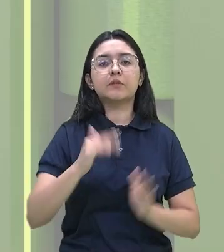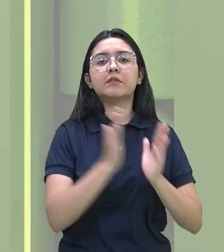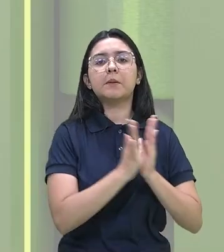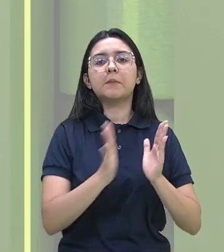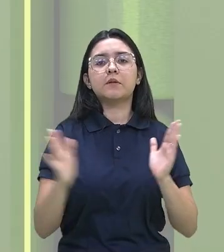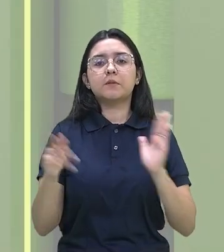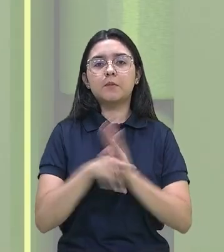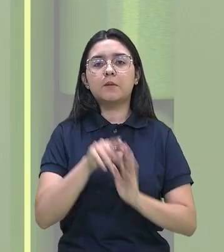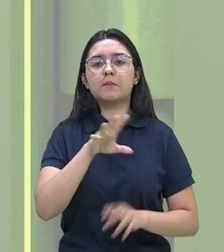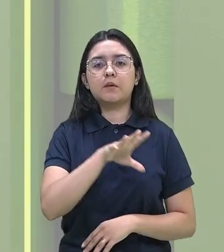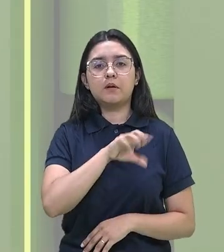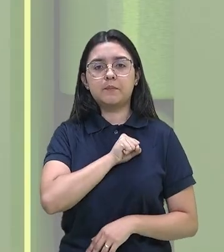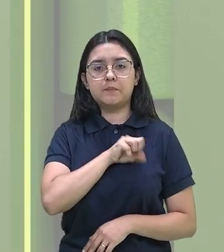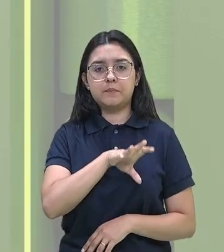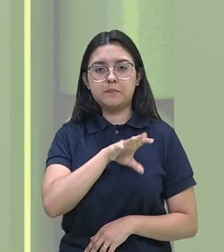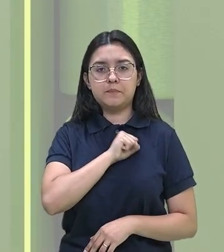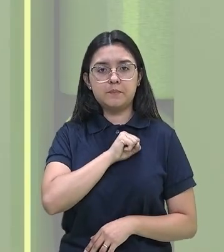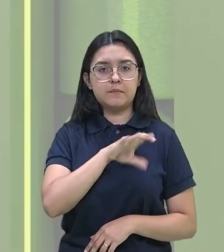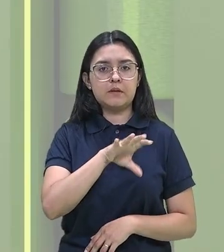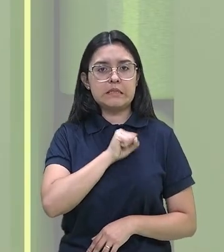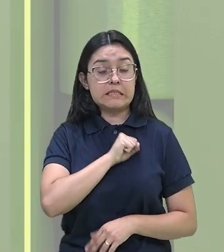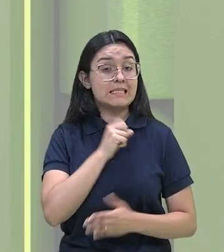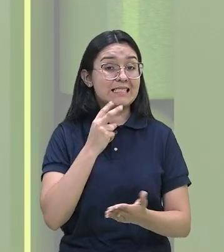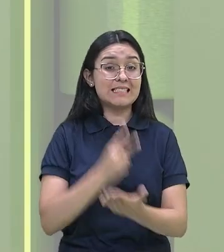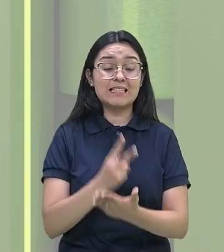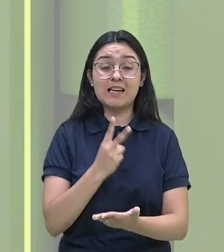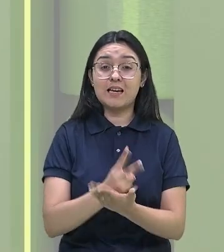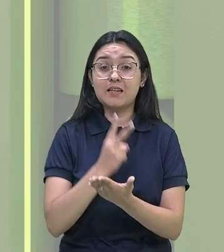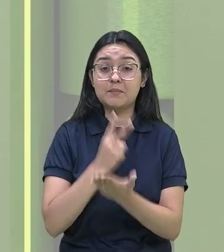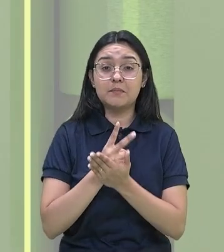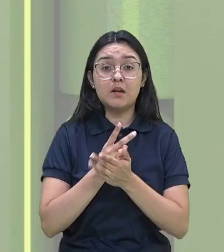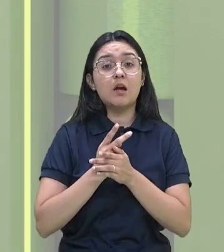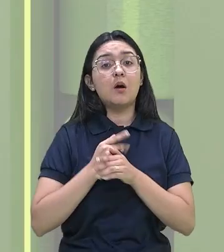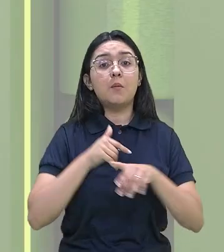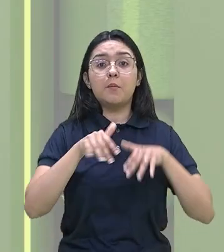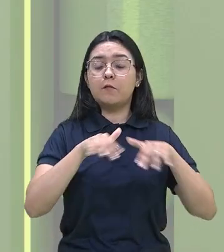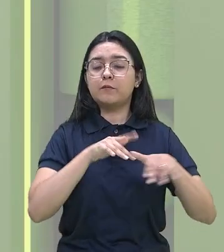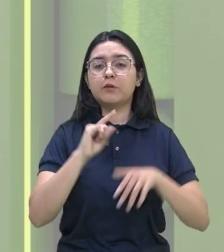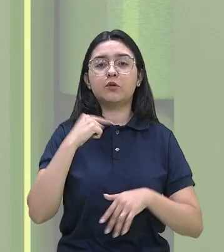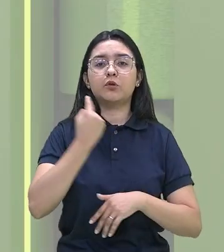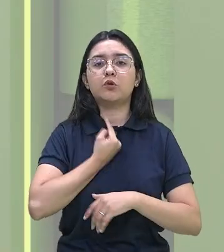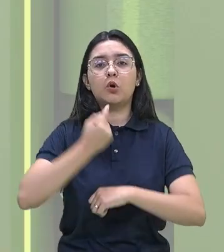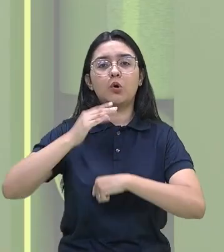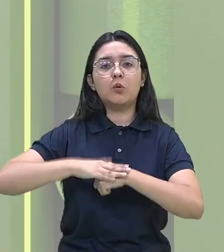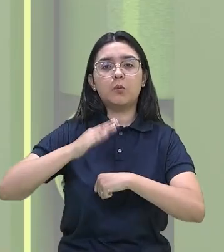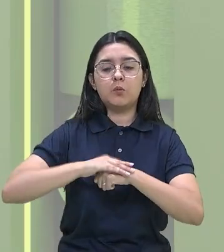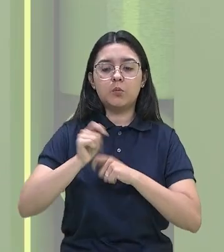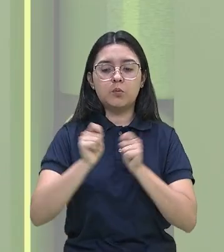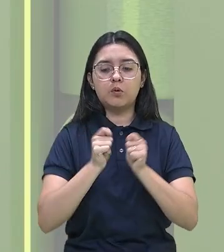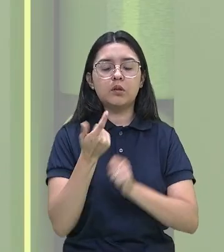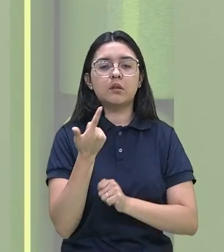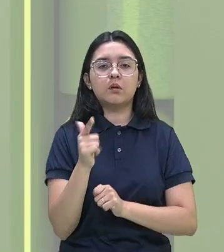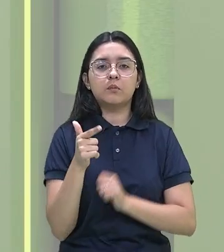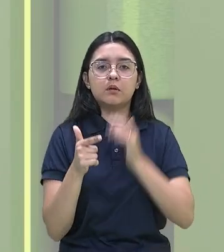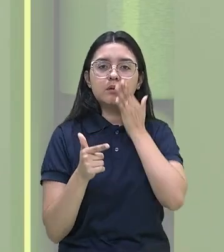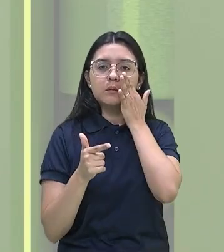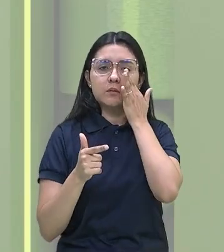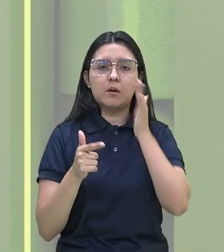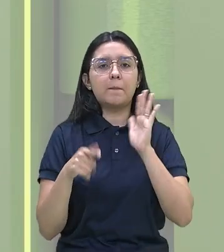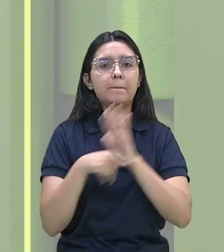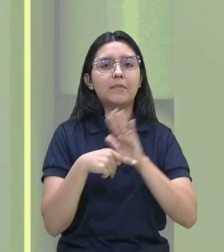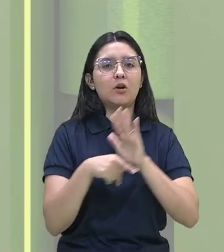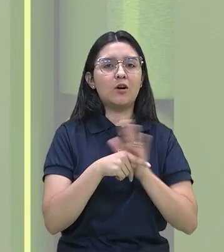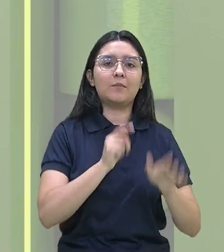de contração e relaxamento, sem parar. É um movimento involuntário que o coração realiza